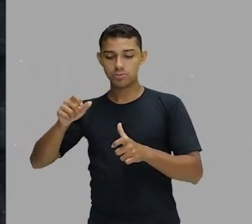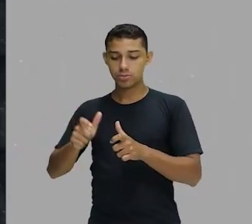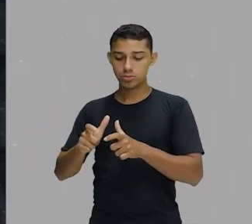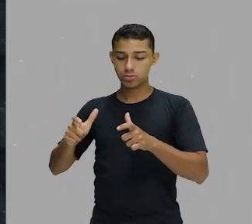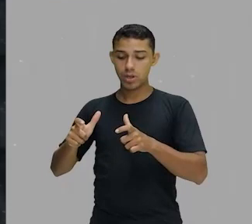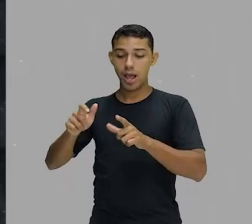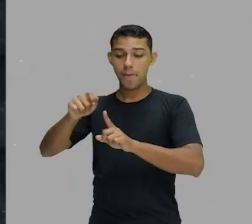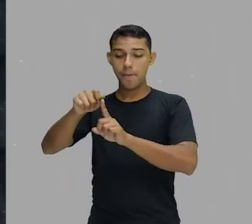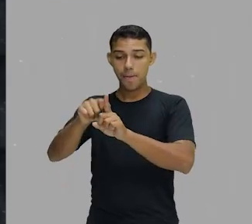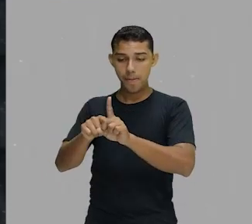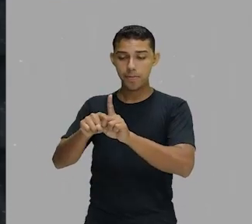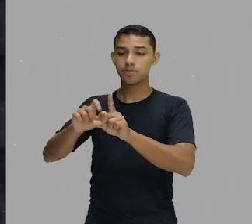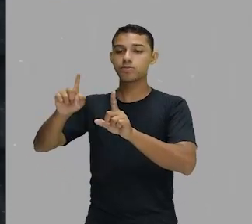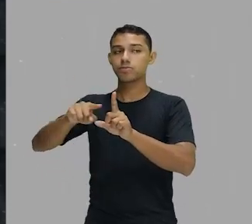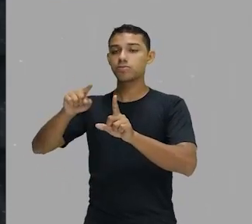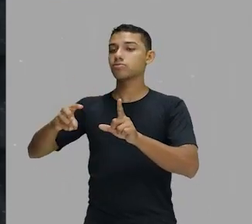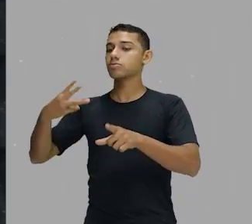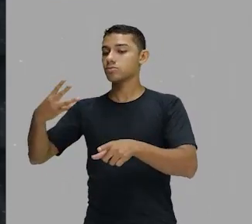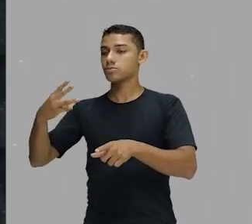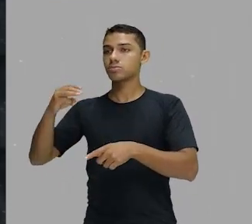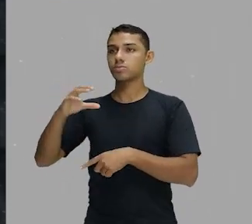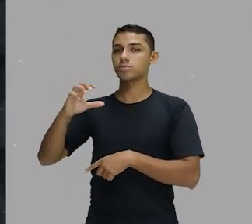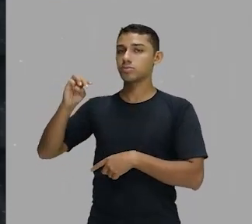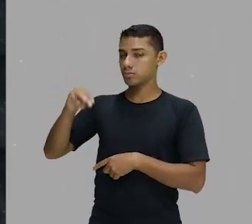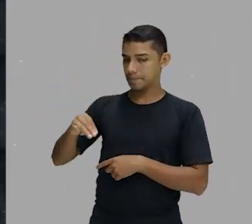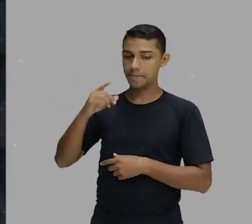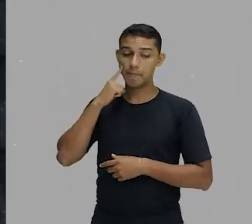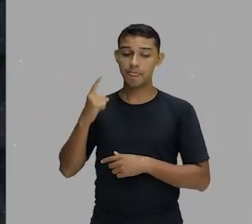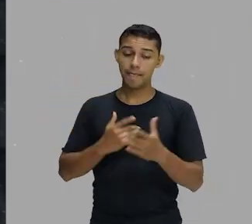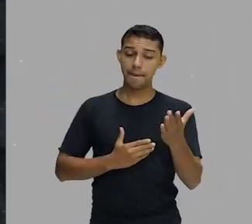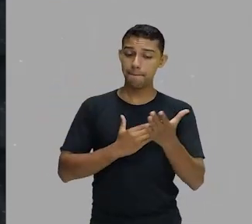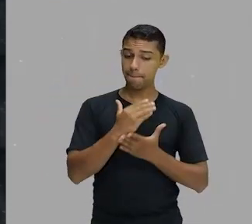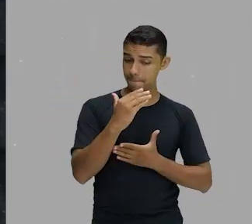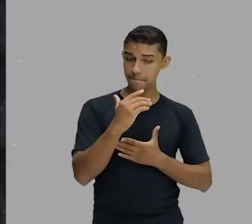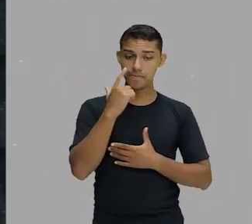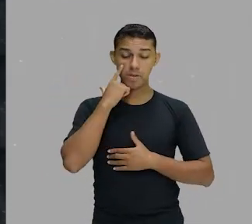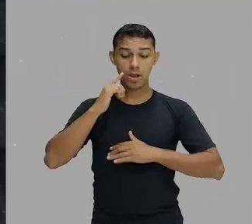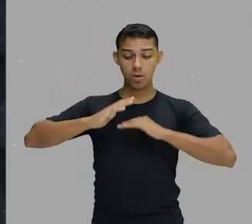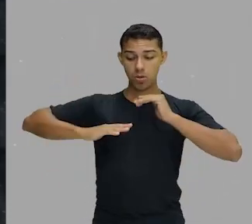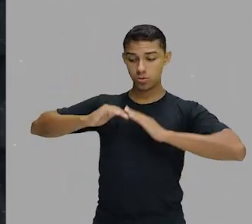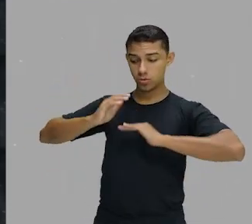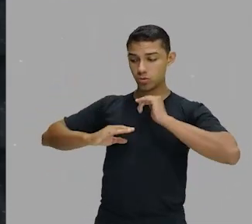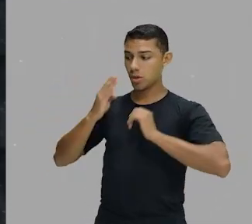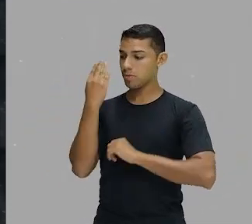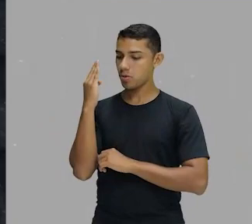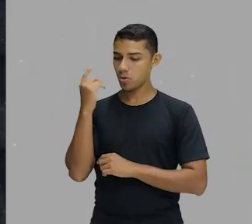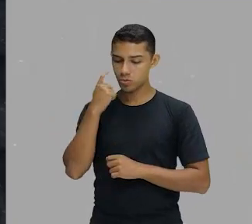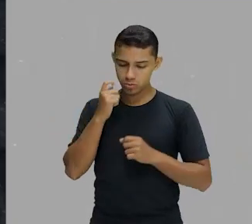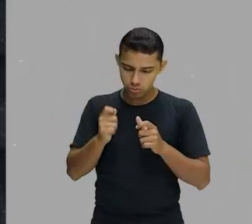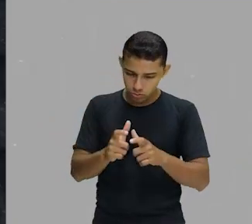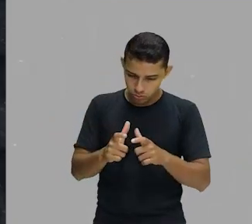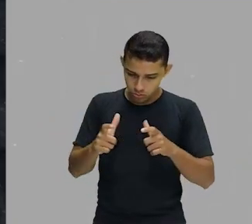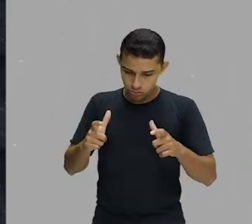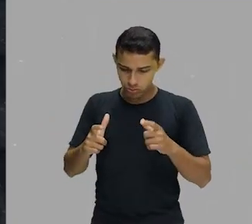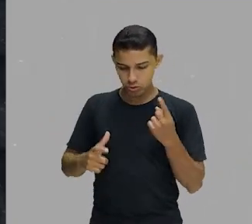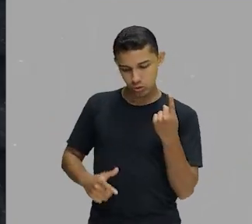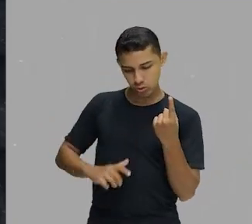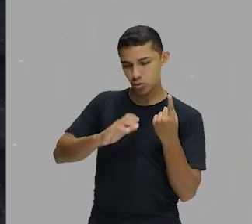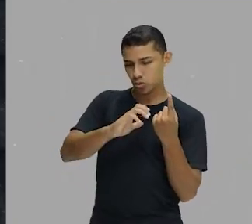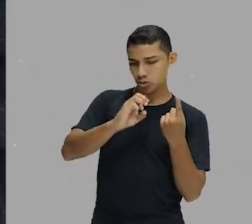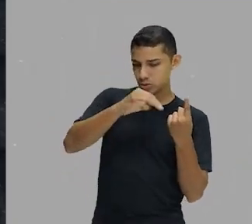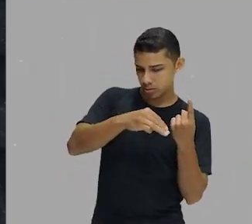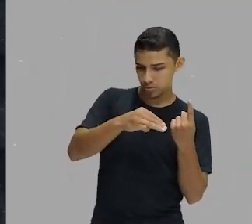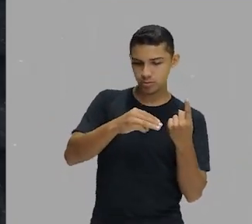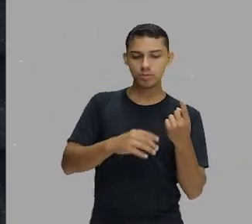planta triplicava e, no início das observações, quando o biólogo fez essa medição, a medição era de 1 centímetro. Tá?